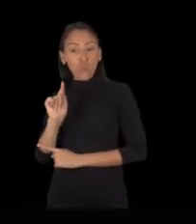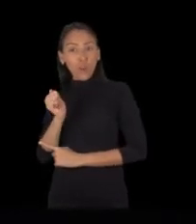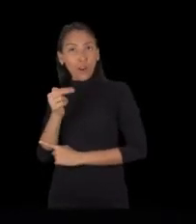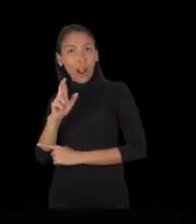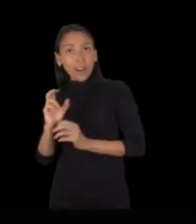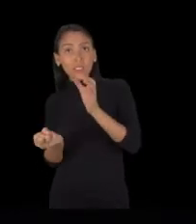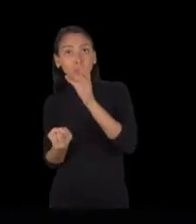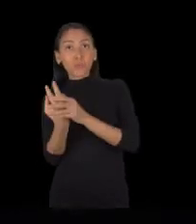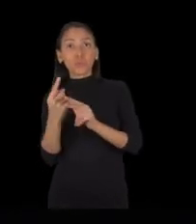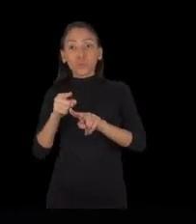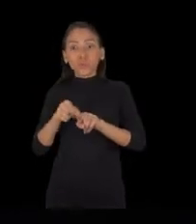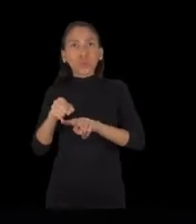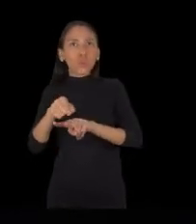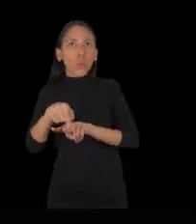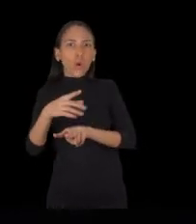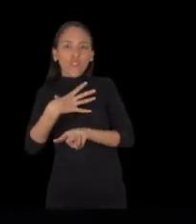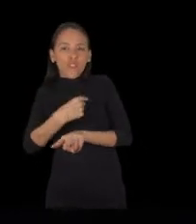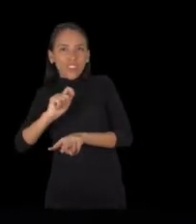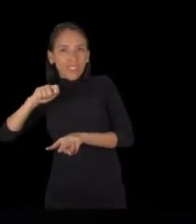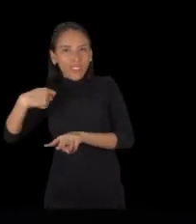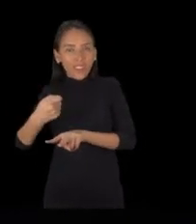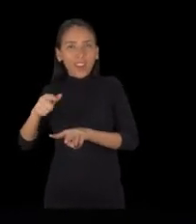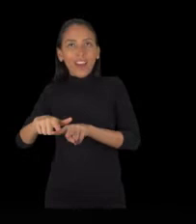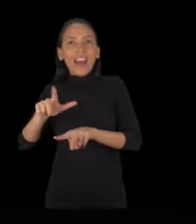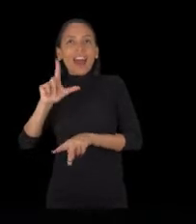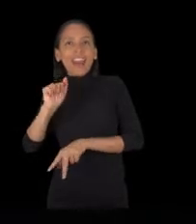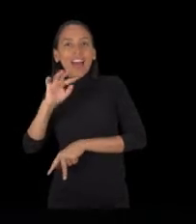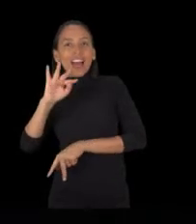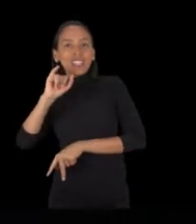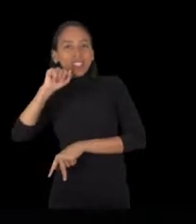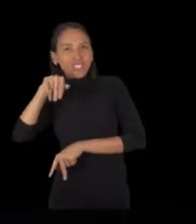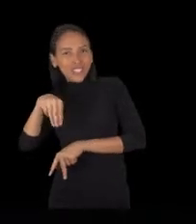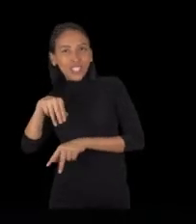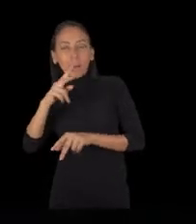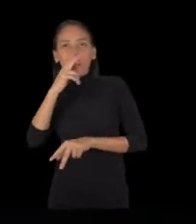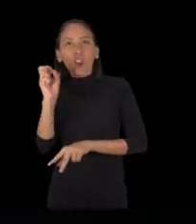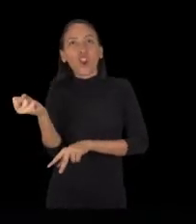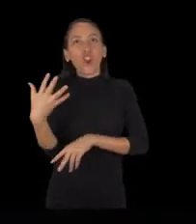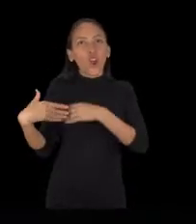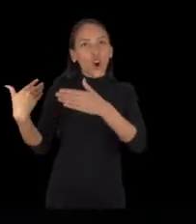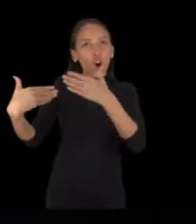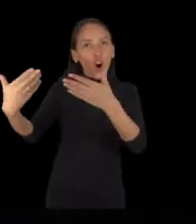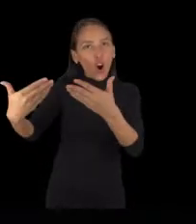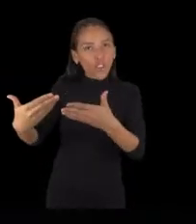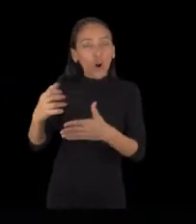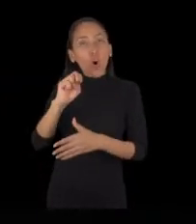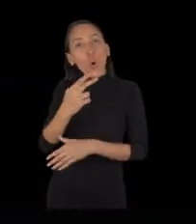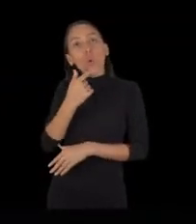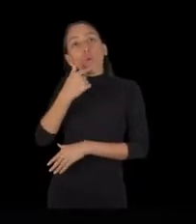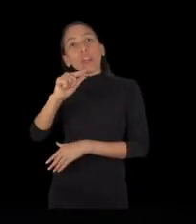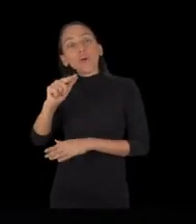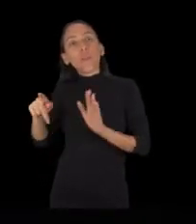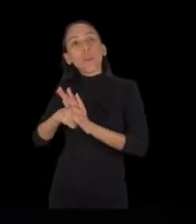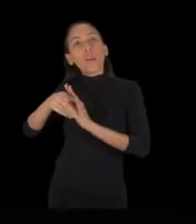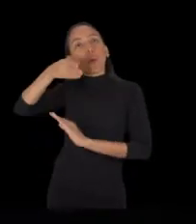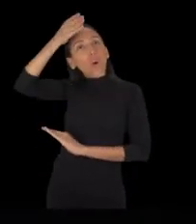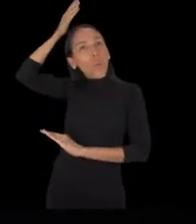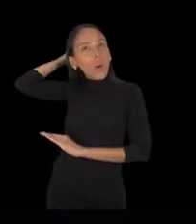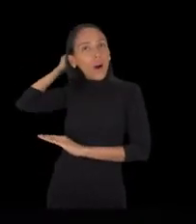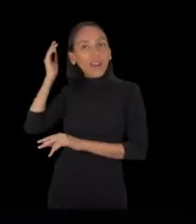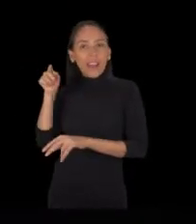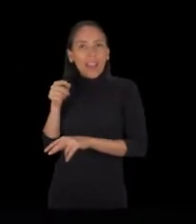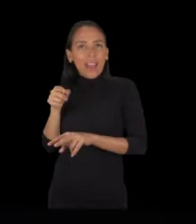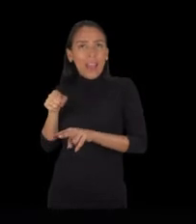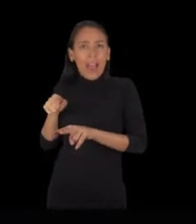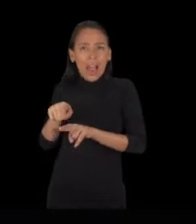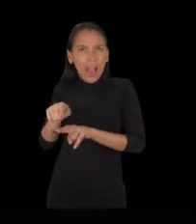vulgar, não do latim culto. São línguas neolatinas, são chamadas assim, ou novilatinas, ou línguas românicas. Elas não têm a mesma